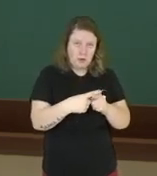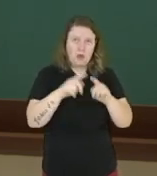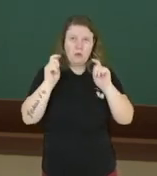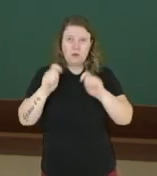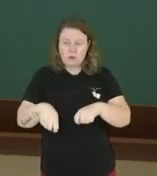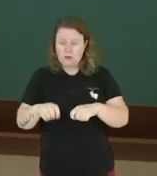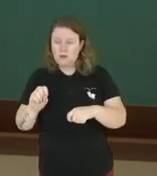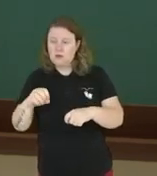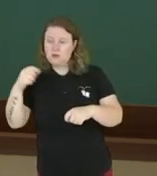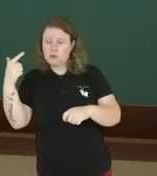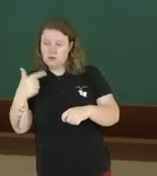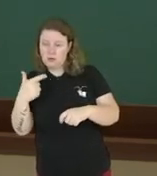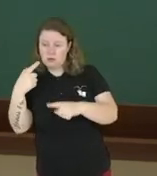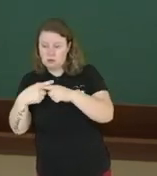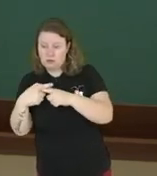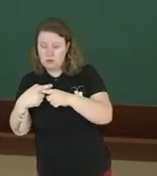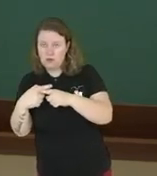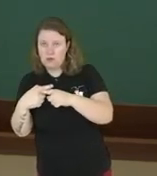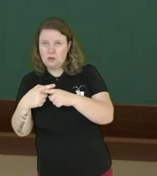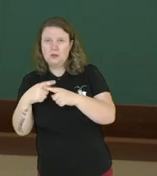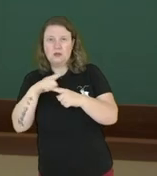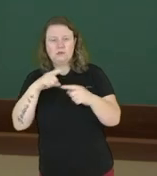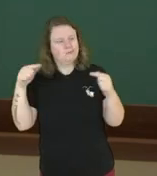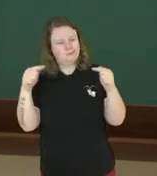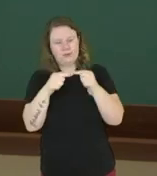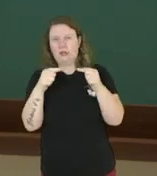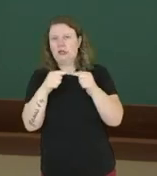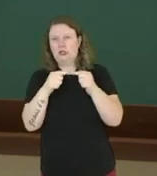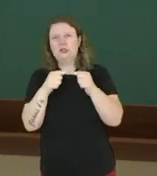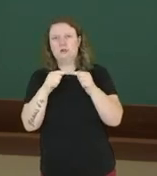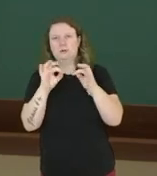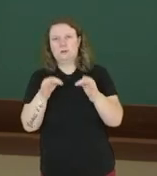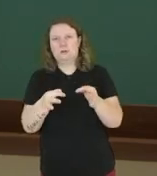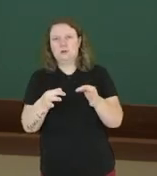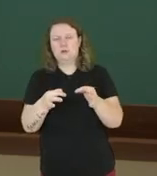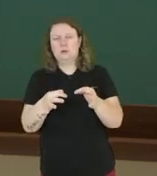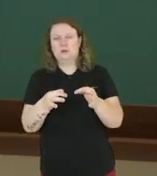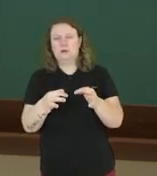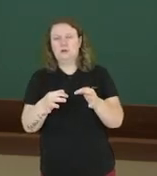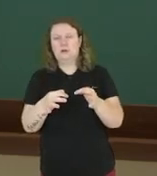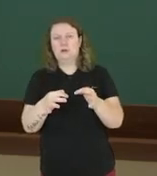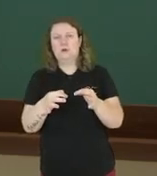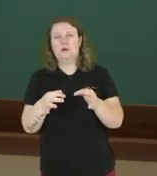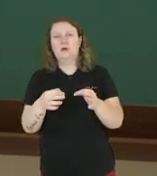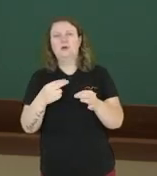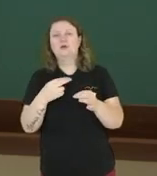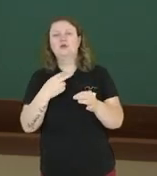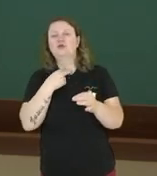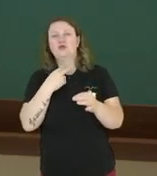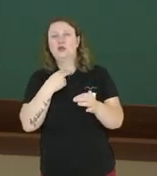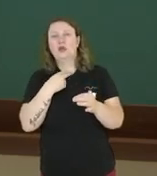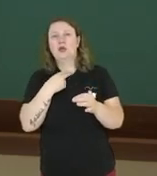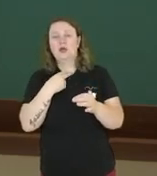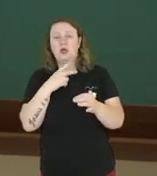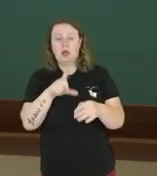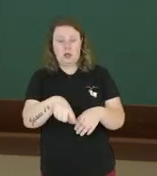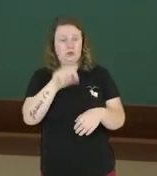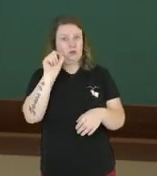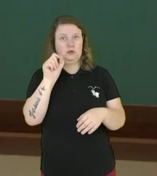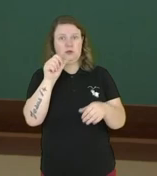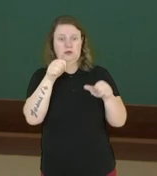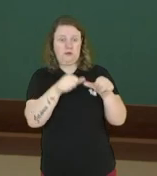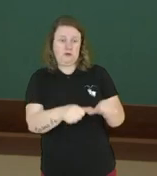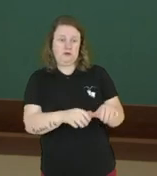a segunda. Então estão ligados esses dependentes, já que não se faz a reposição. Então eu retiro e